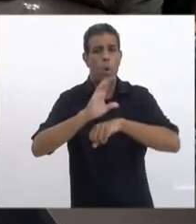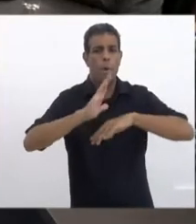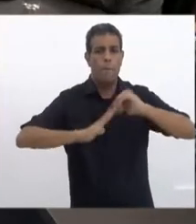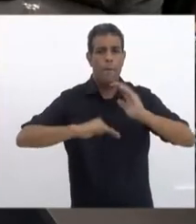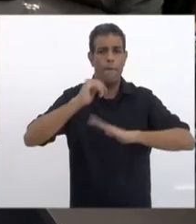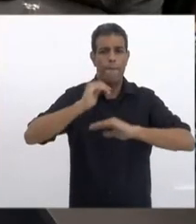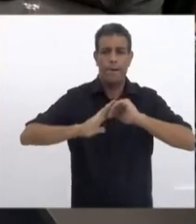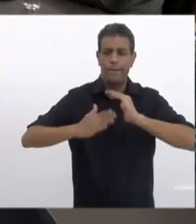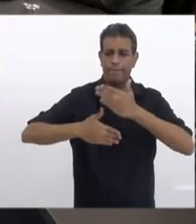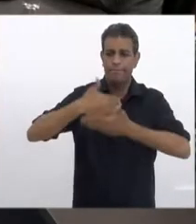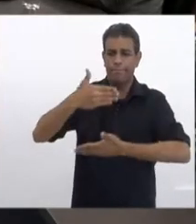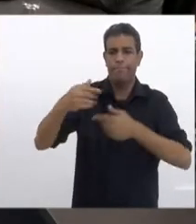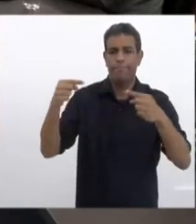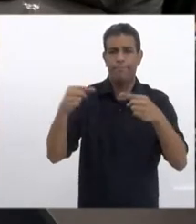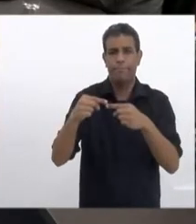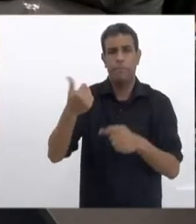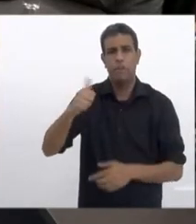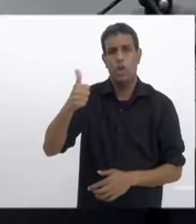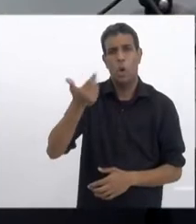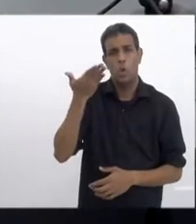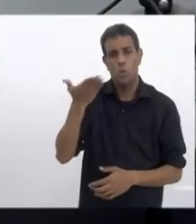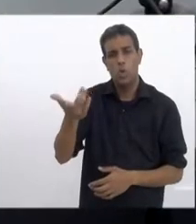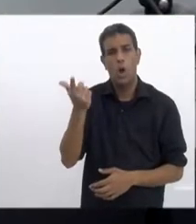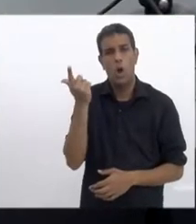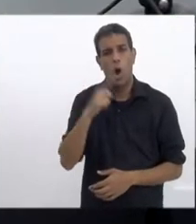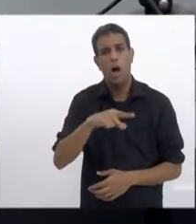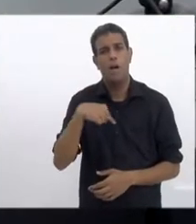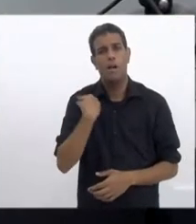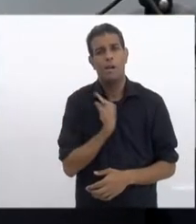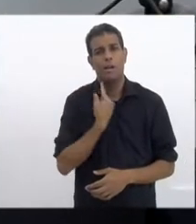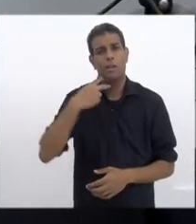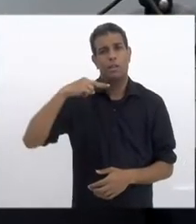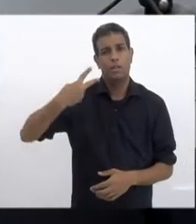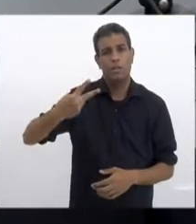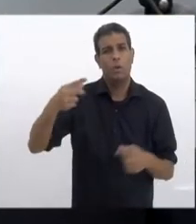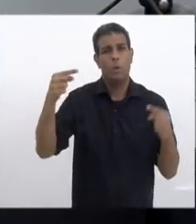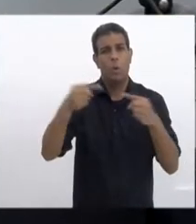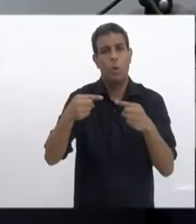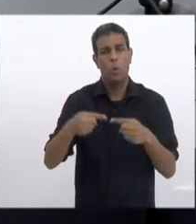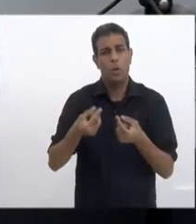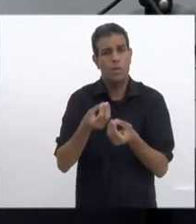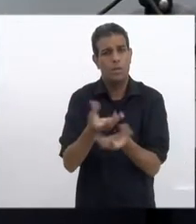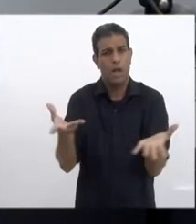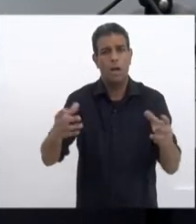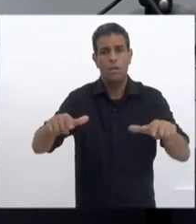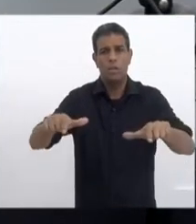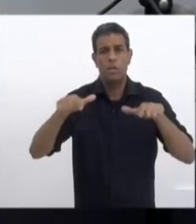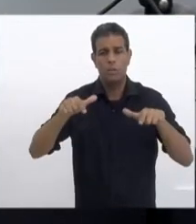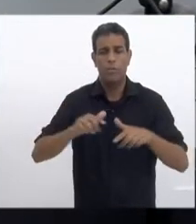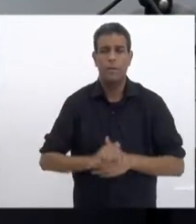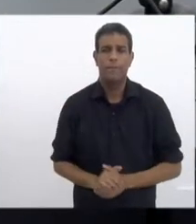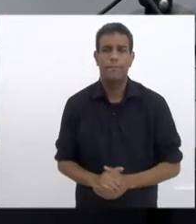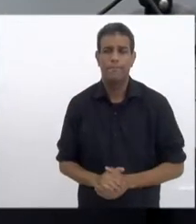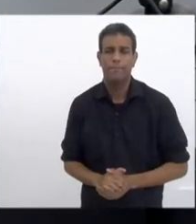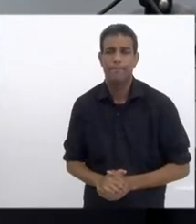profissional em andamento. Vamos agora, dia 11, fazer já a cerimônia de entrega de diploma. Né? São